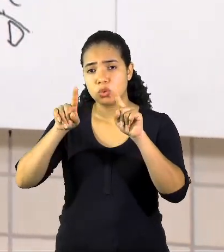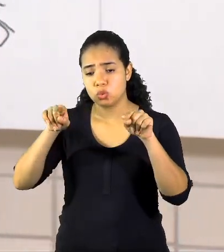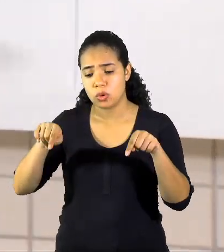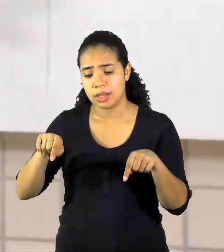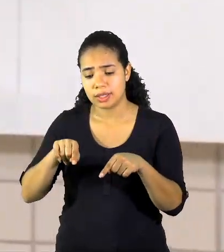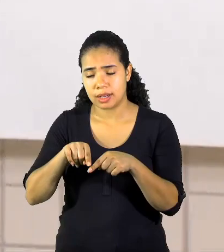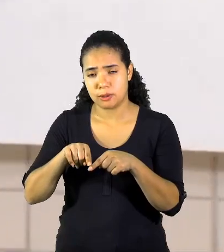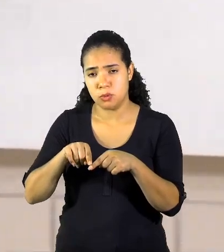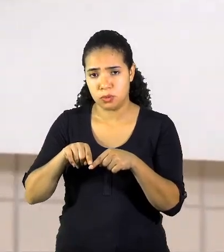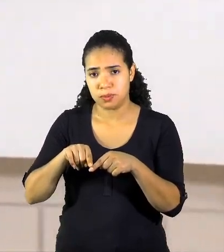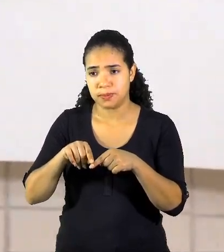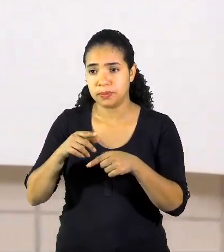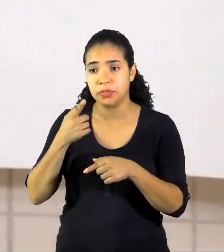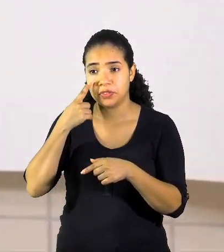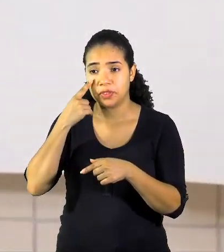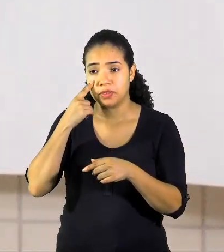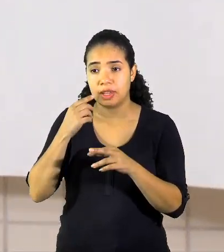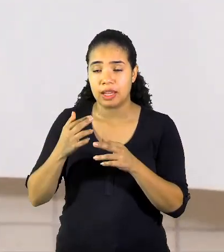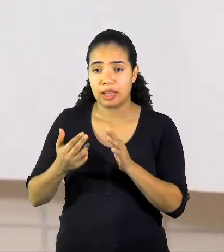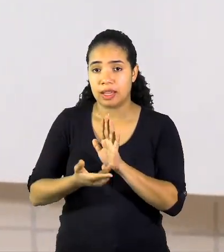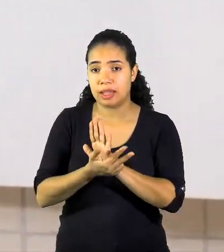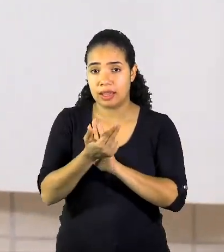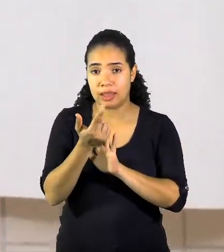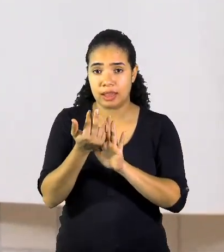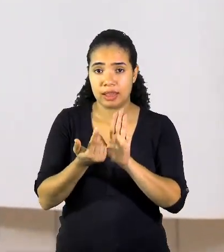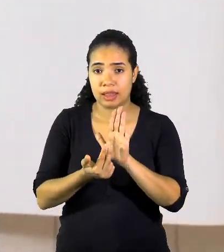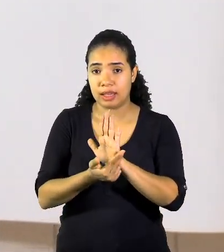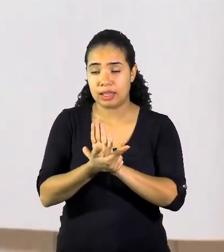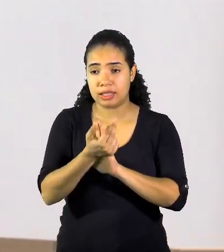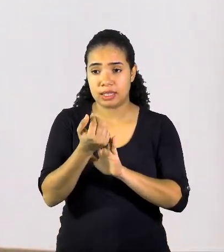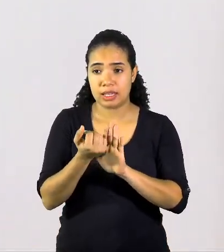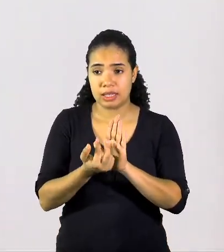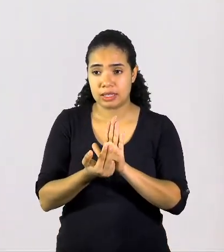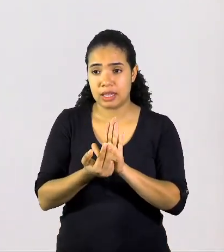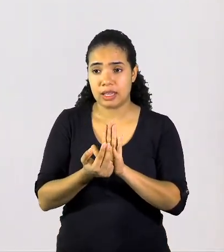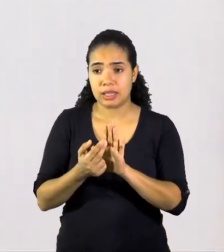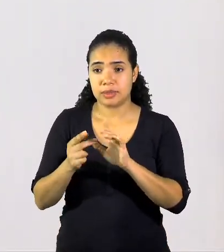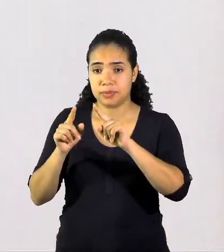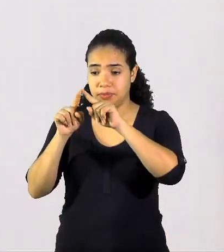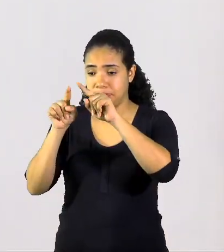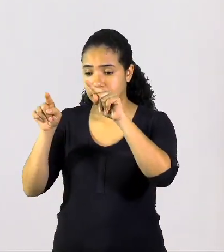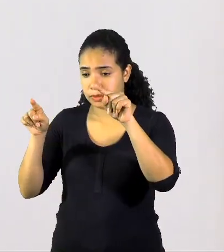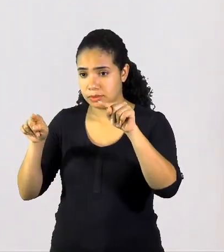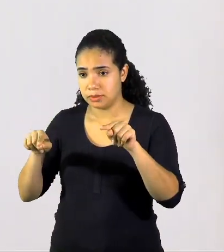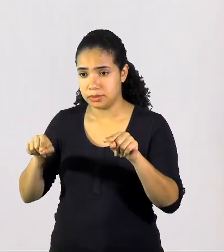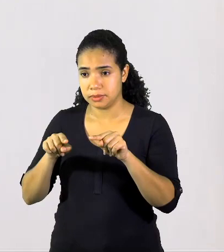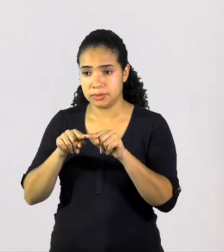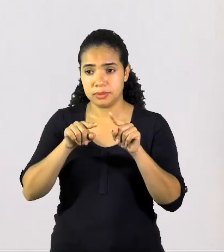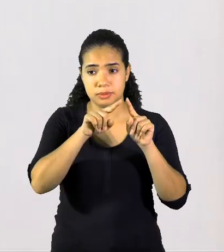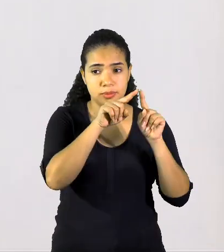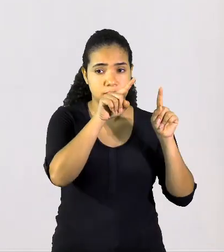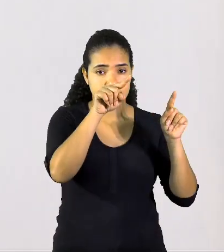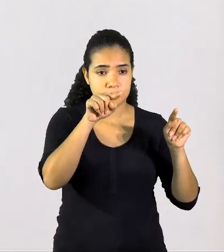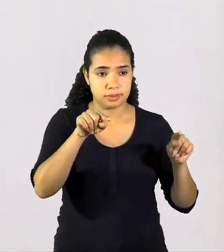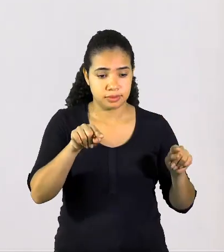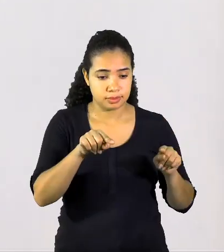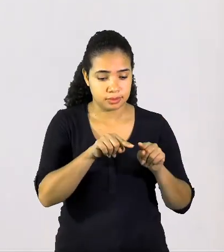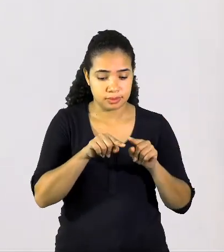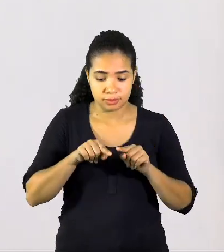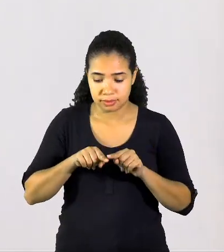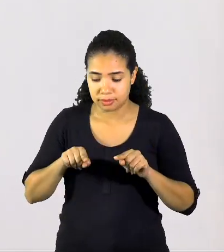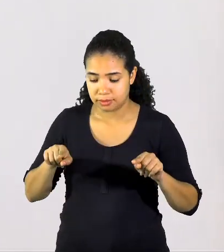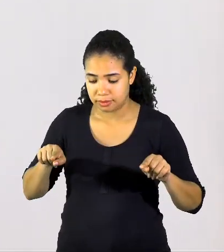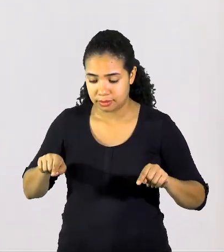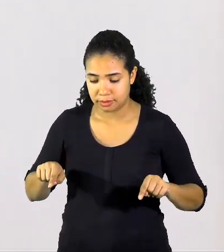aqui. Desenhei aqui para vocês três quadrados que são, cada lado é formado